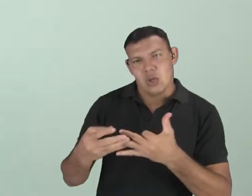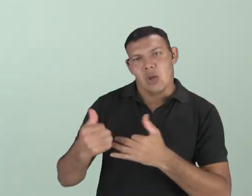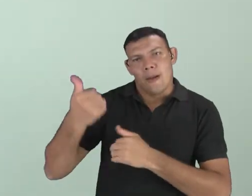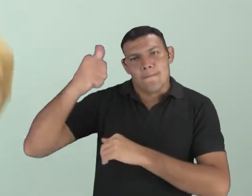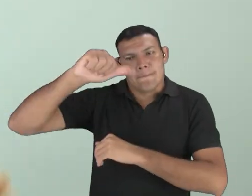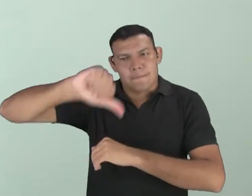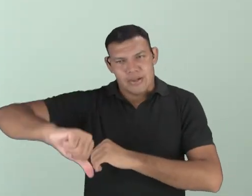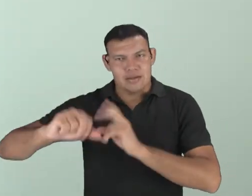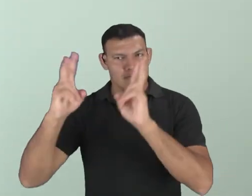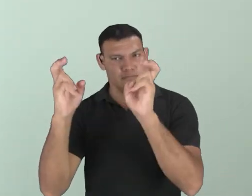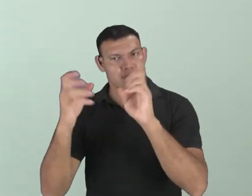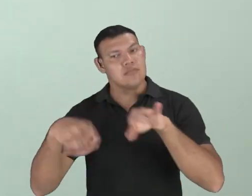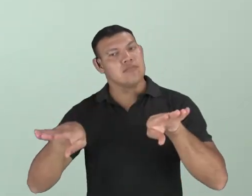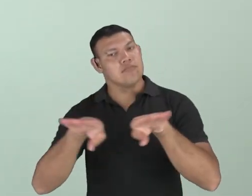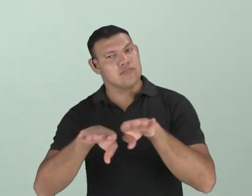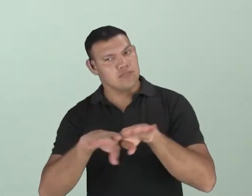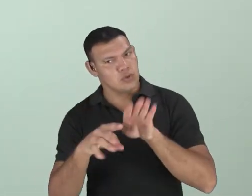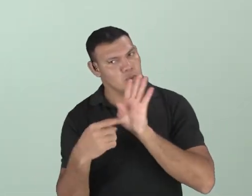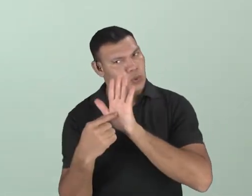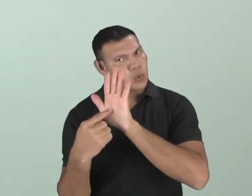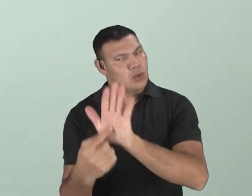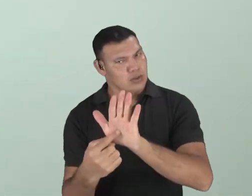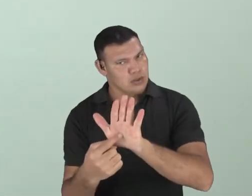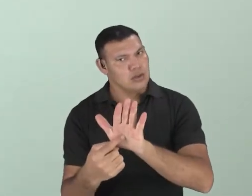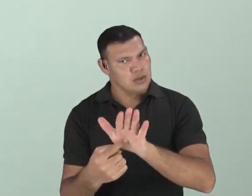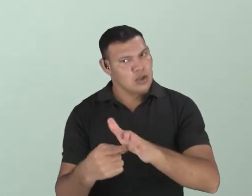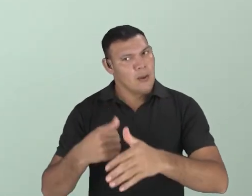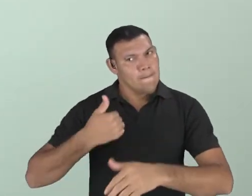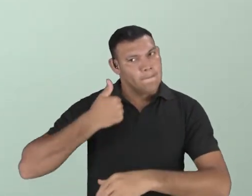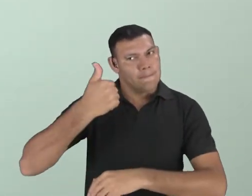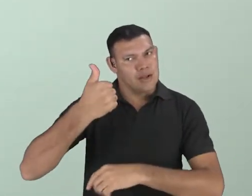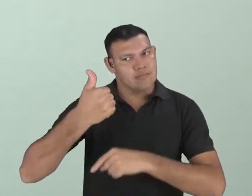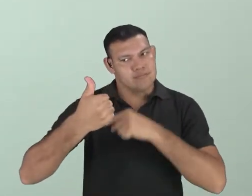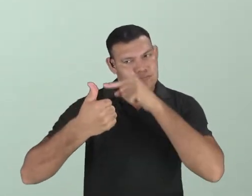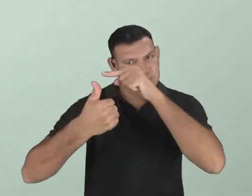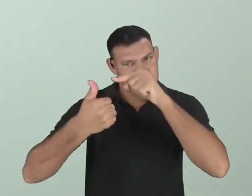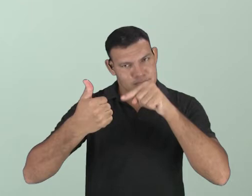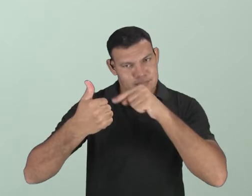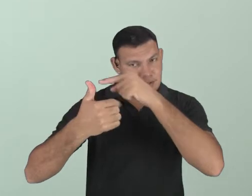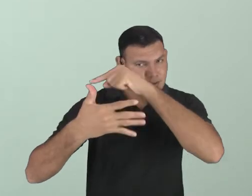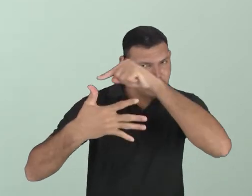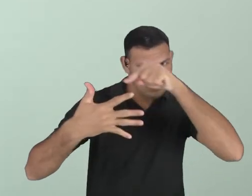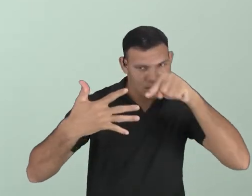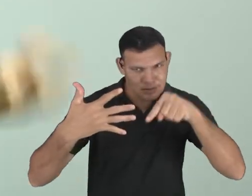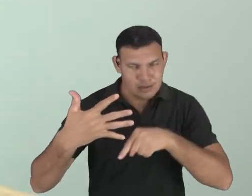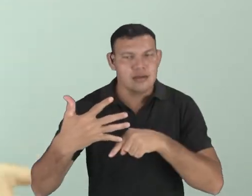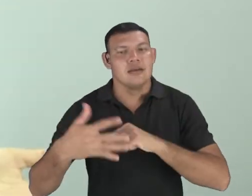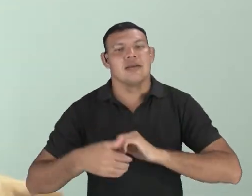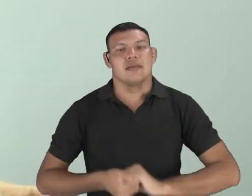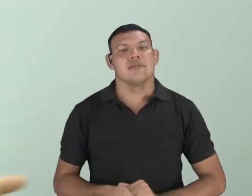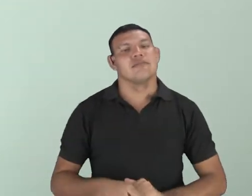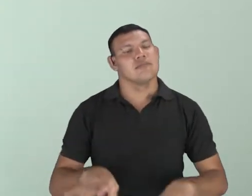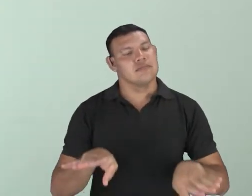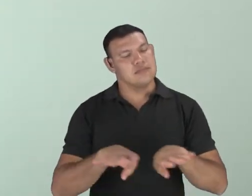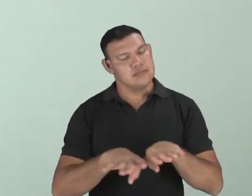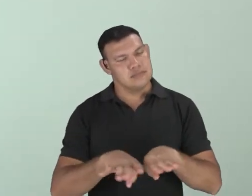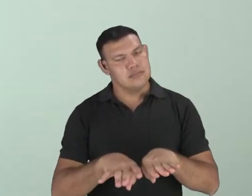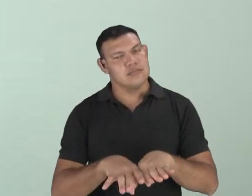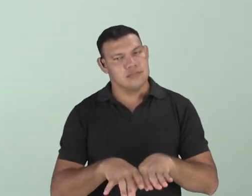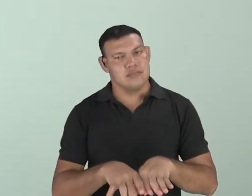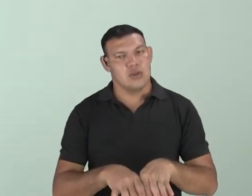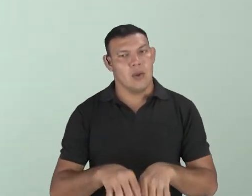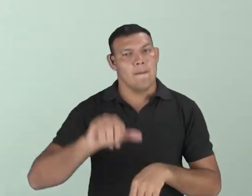sobre algo negativo de algum assunto, mas também não se esqueça de apresentar os pontos positivos, porque nem tudo é só ponto